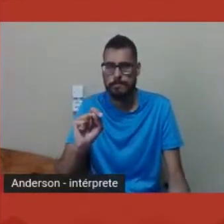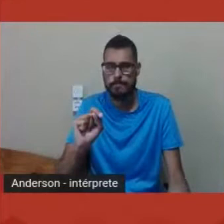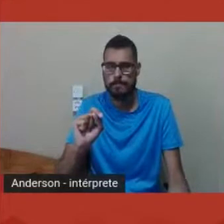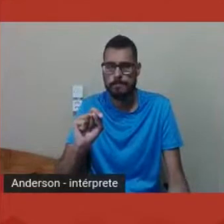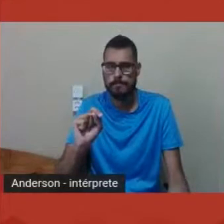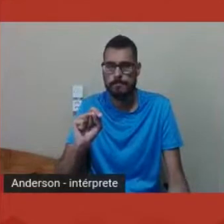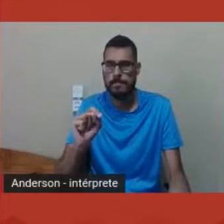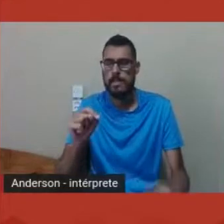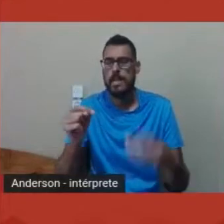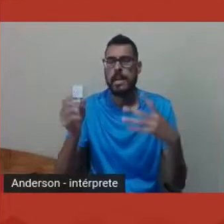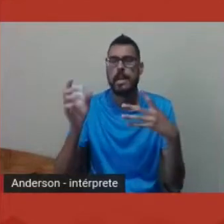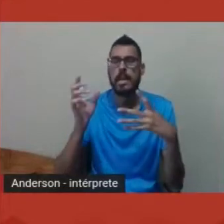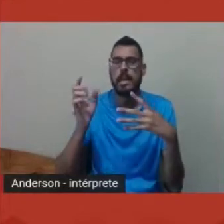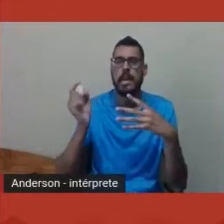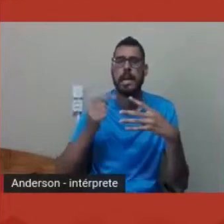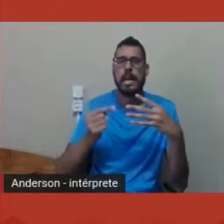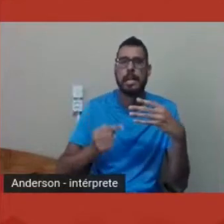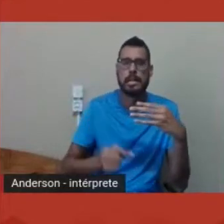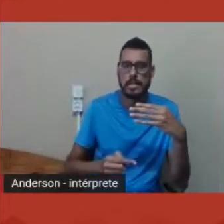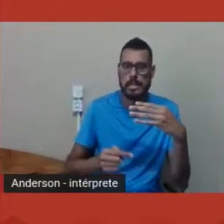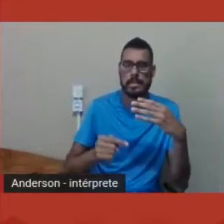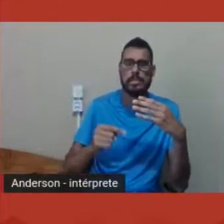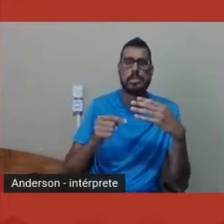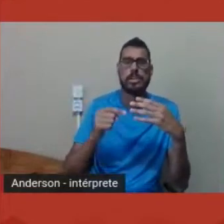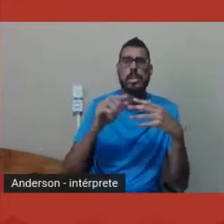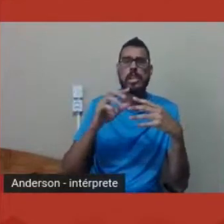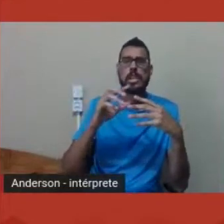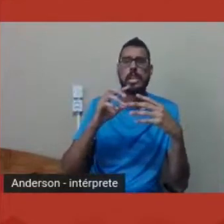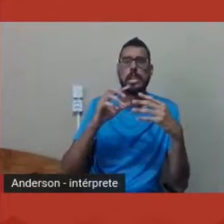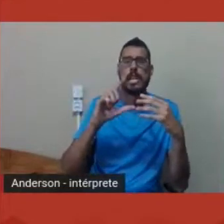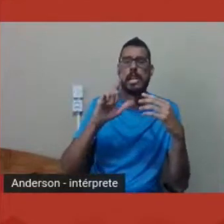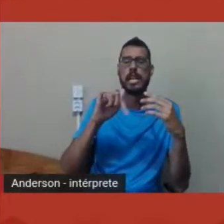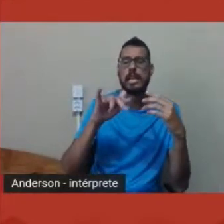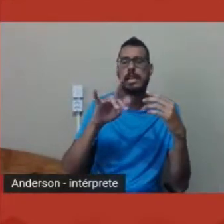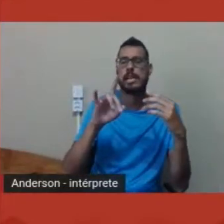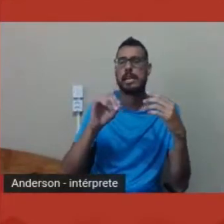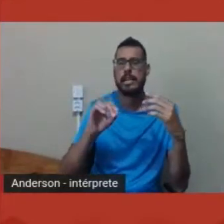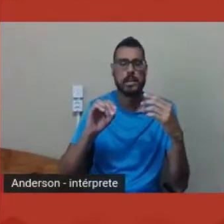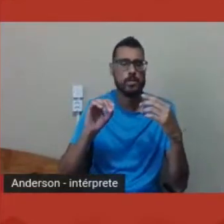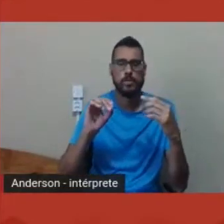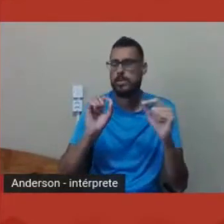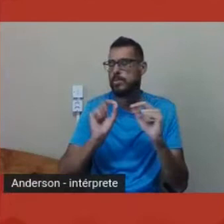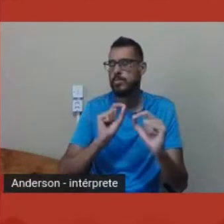quais as características, o que é líquido e quais as suas características.